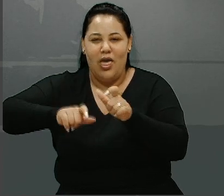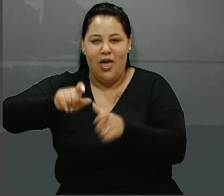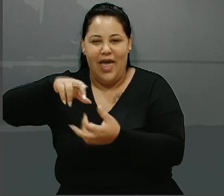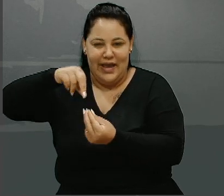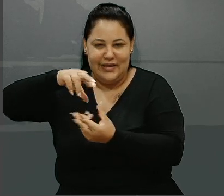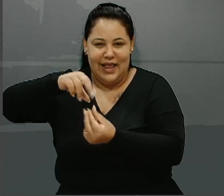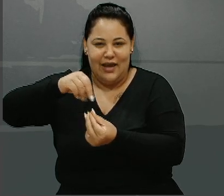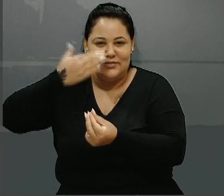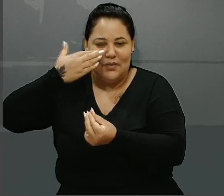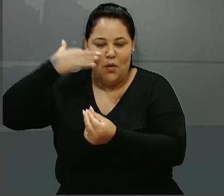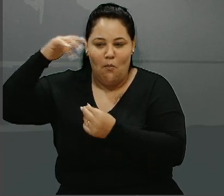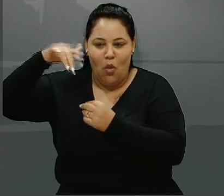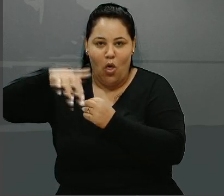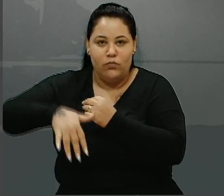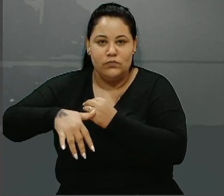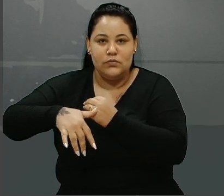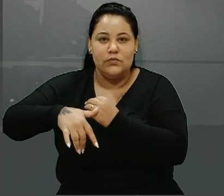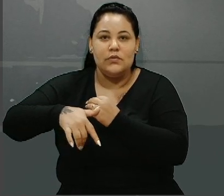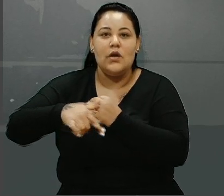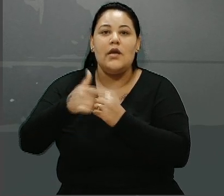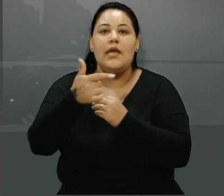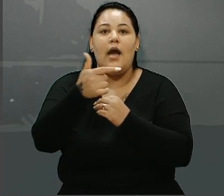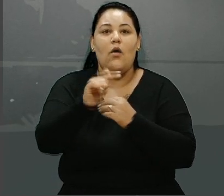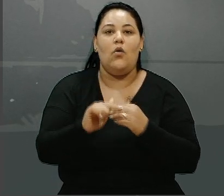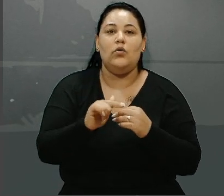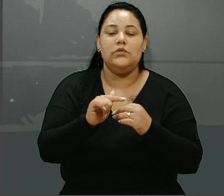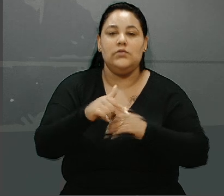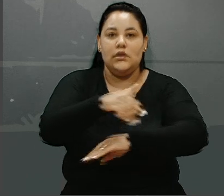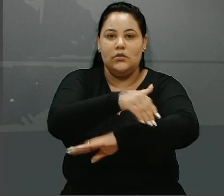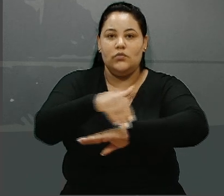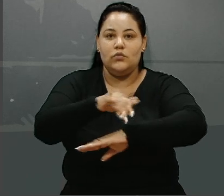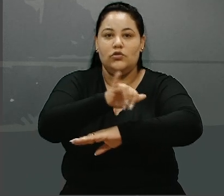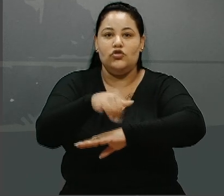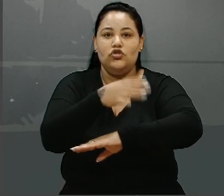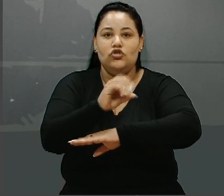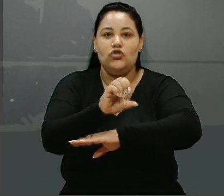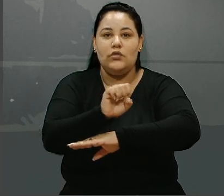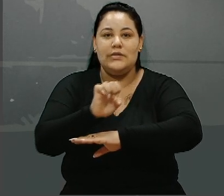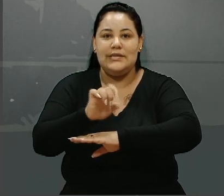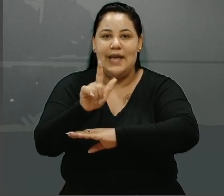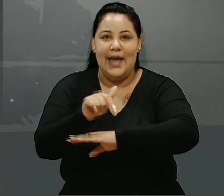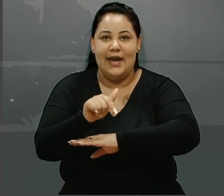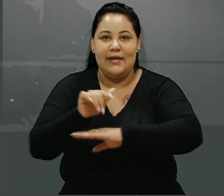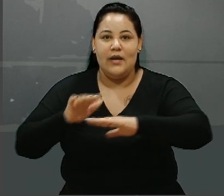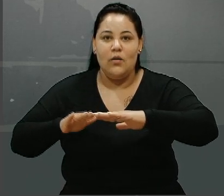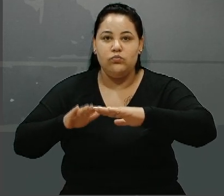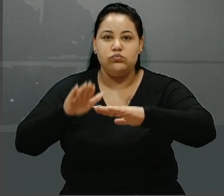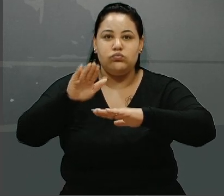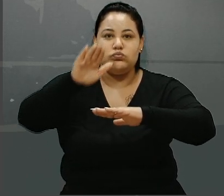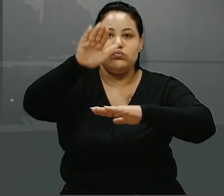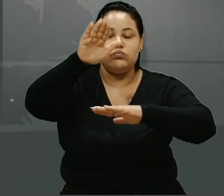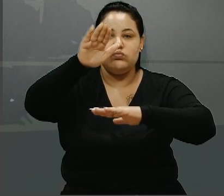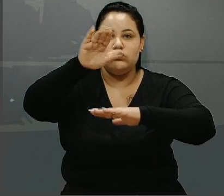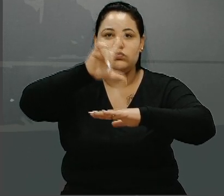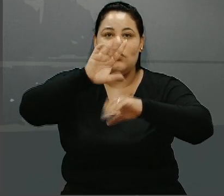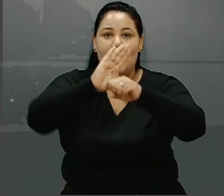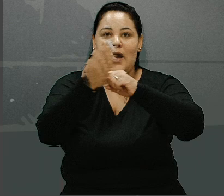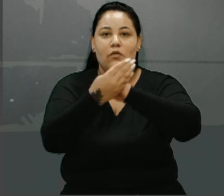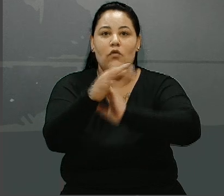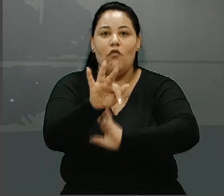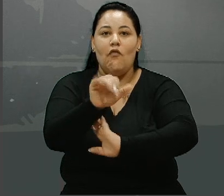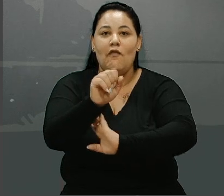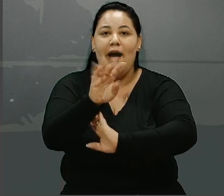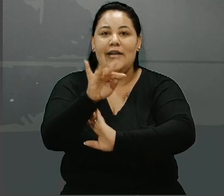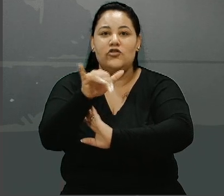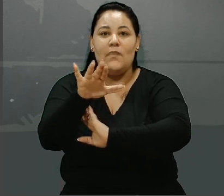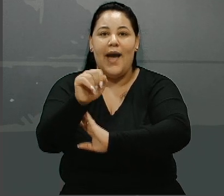parte, vereador. E a outra na rua José Miquelon, para quem sobe o Fátima, tem casas ali na área de risco. Então, o